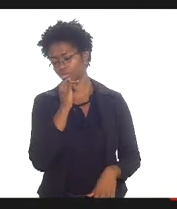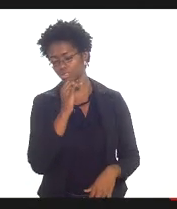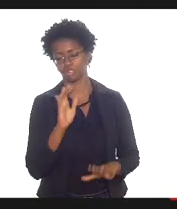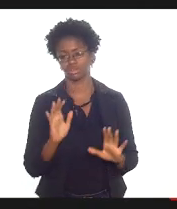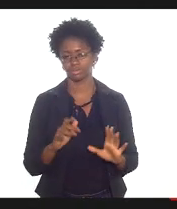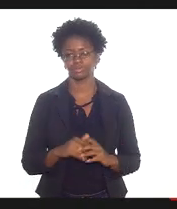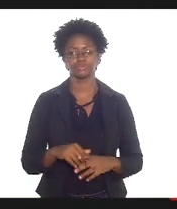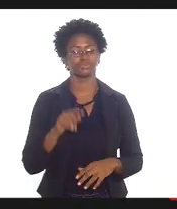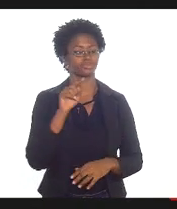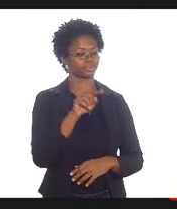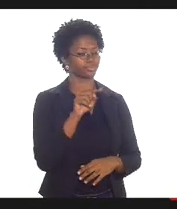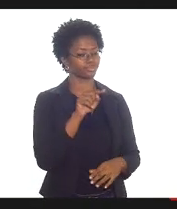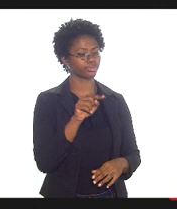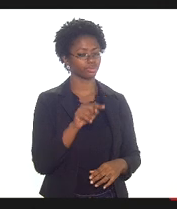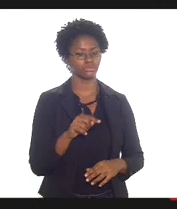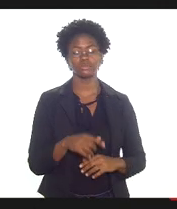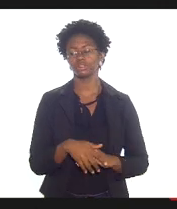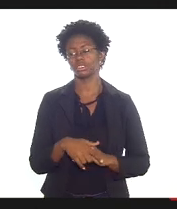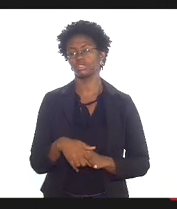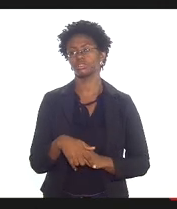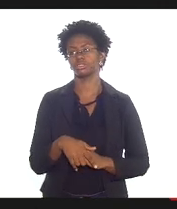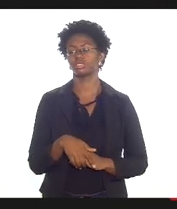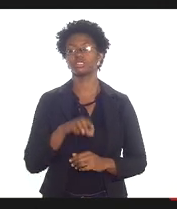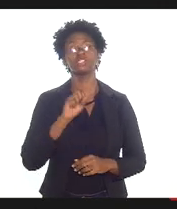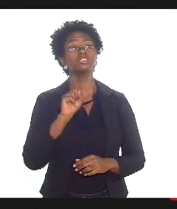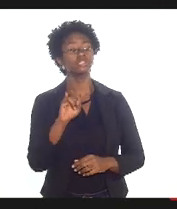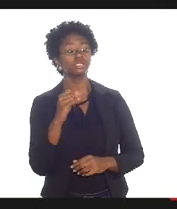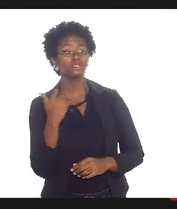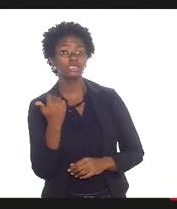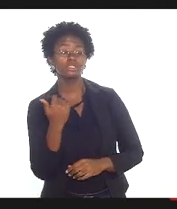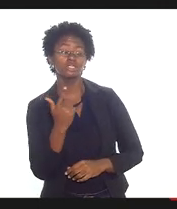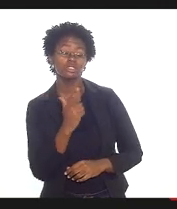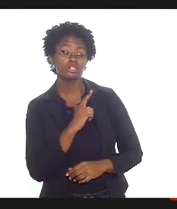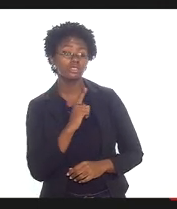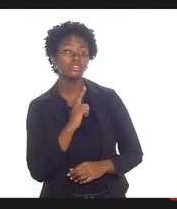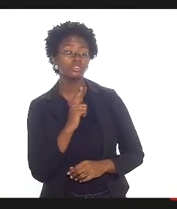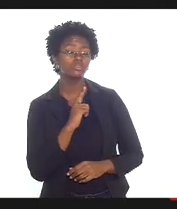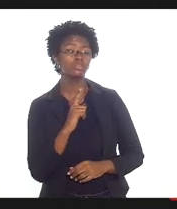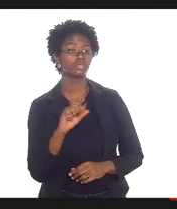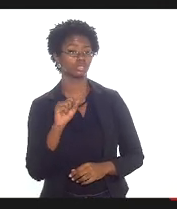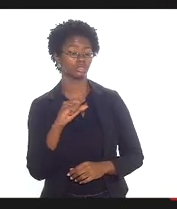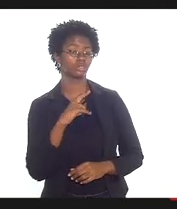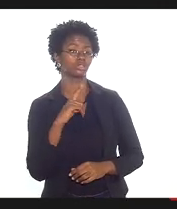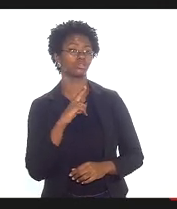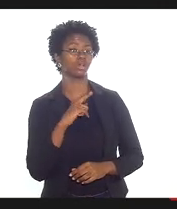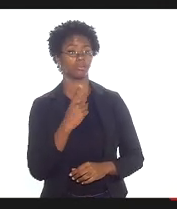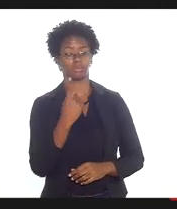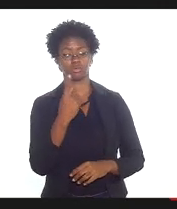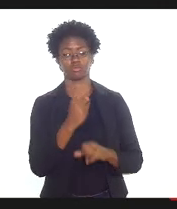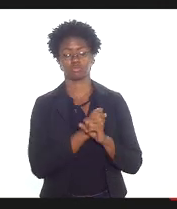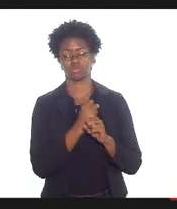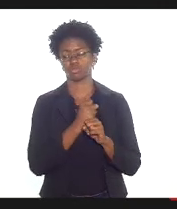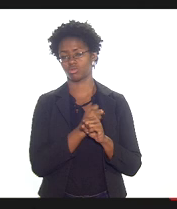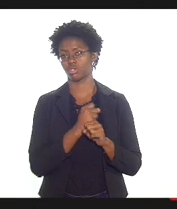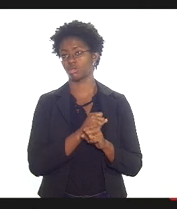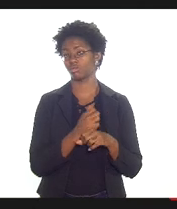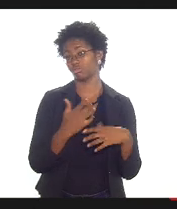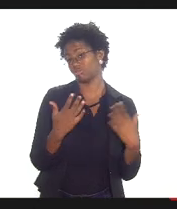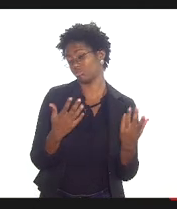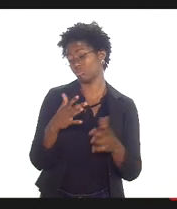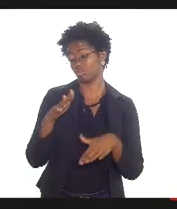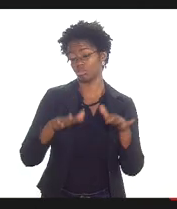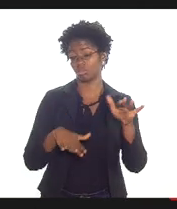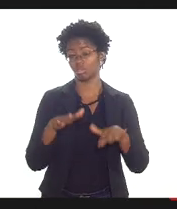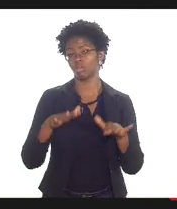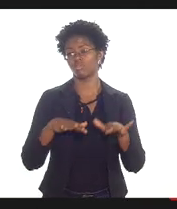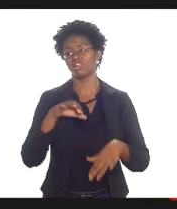esse campo alerge, se ele tivesse no primeiro ano de produção, ele poderia ser um campo da ordem